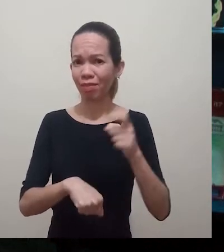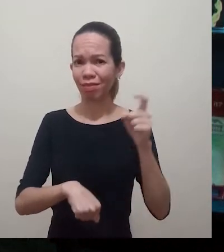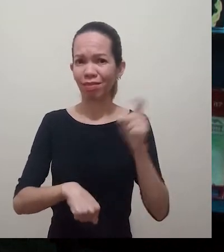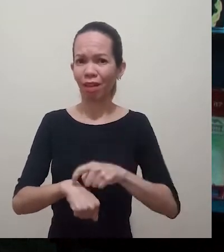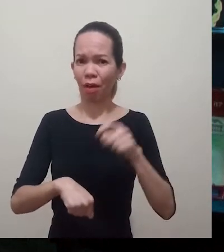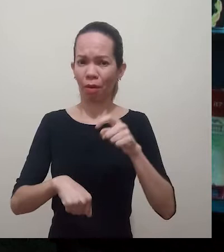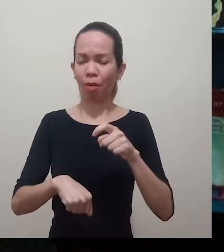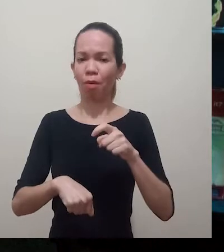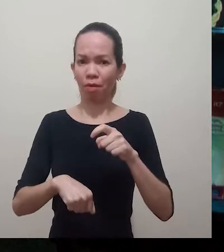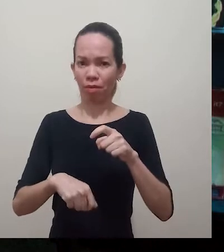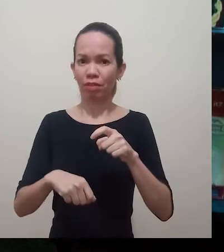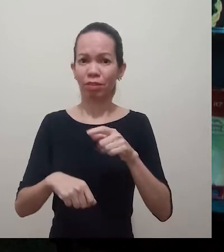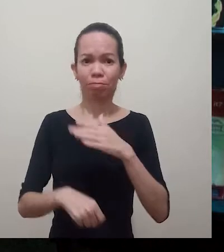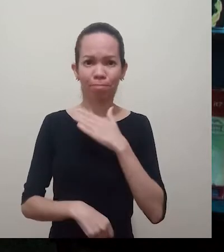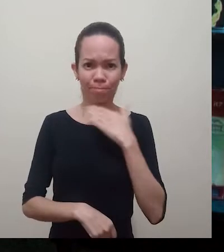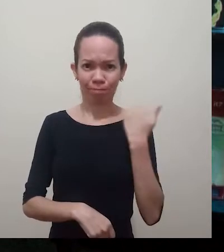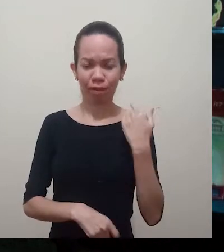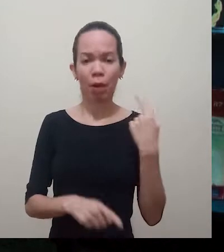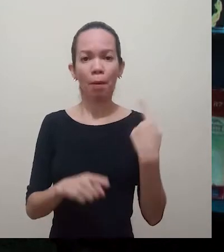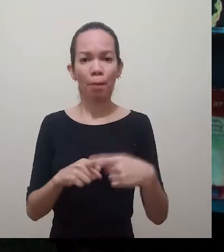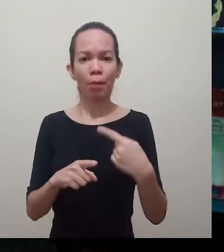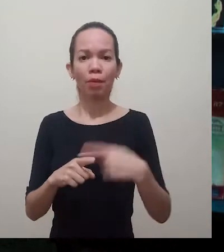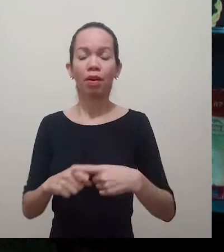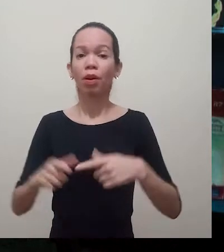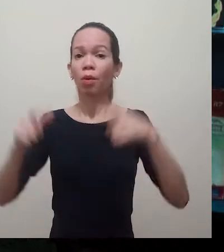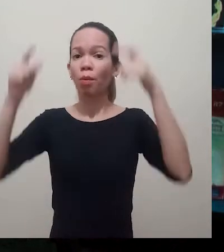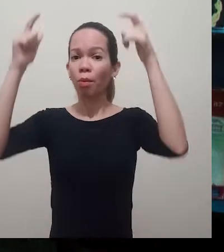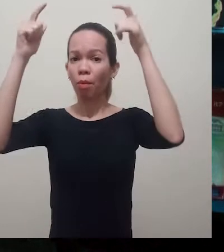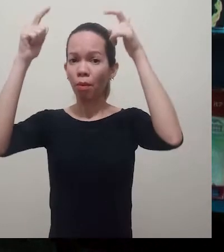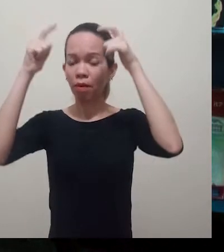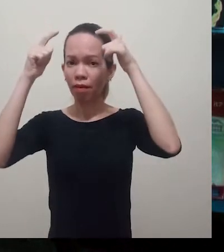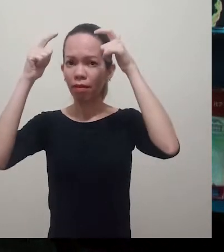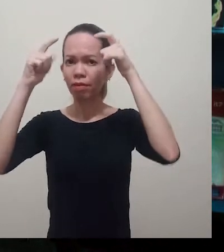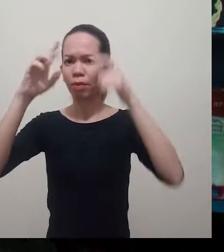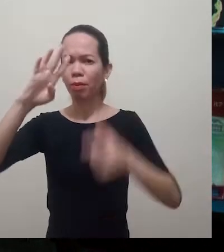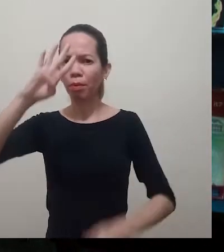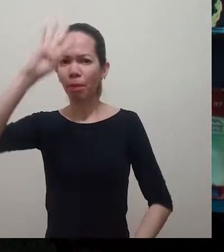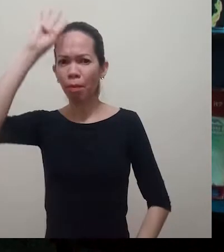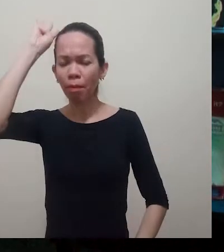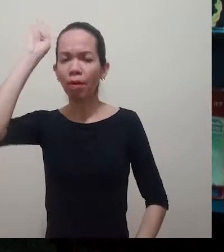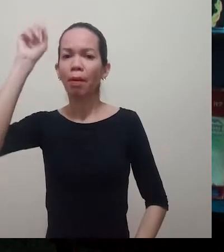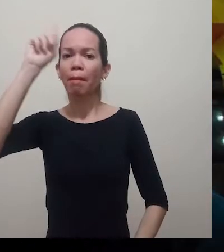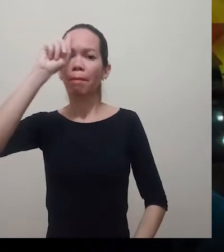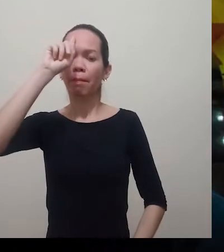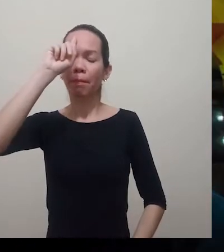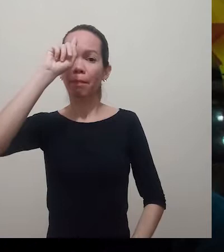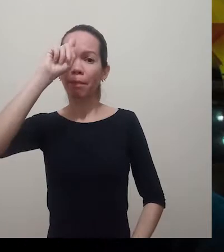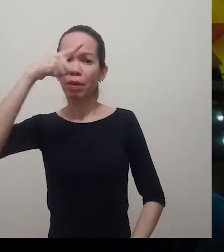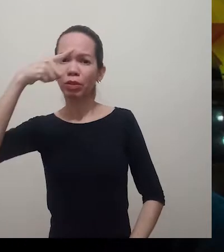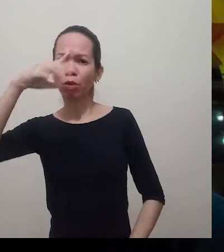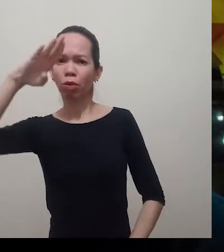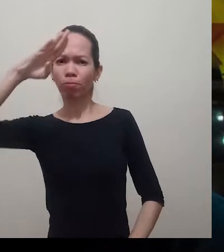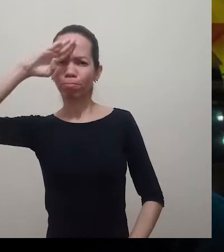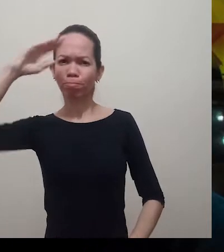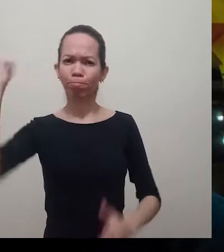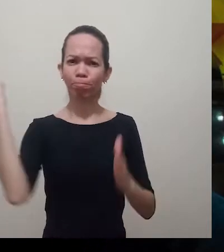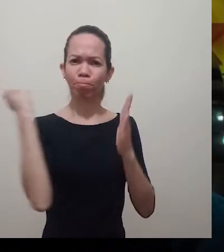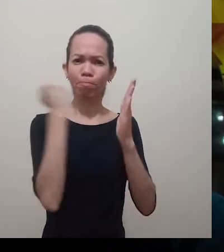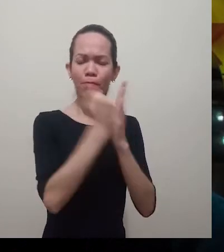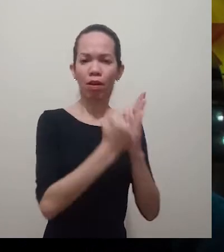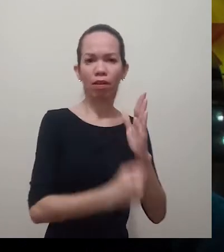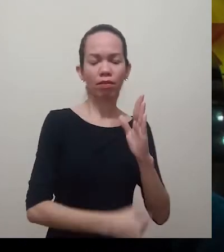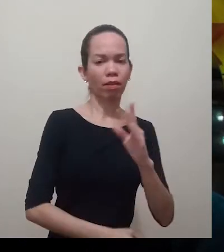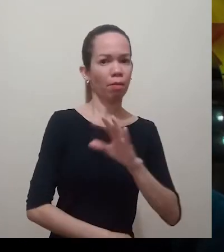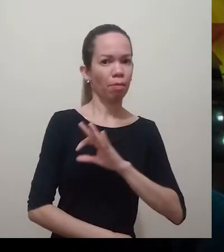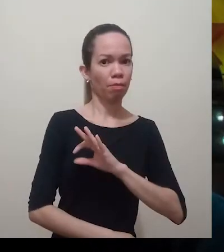e não pensa do imperador romano de que o apóstolo paulo fosse executado e aqui ele tá escrevendo as